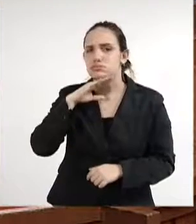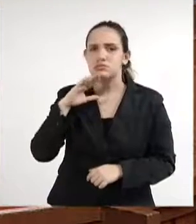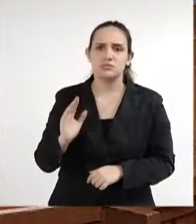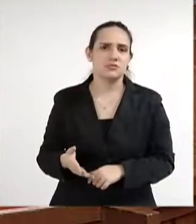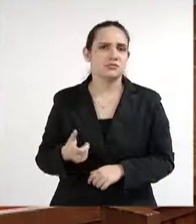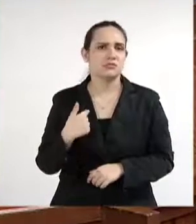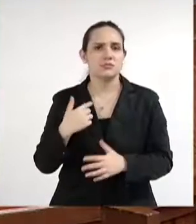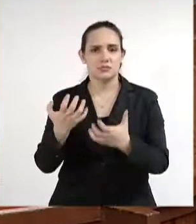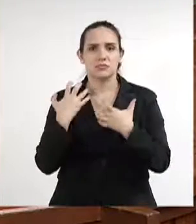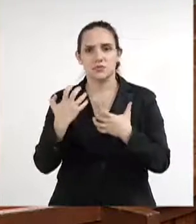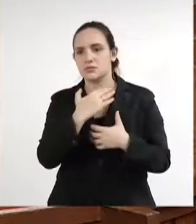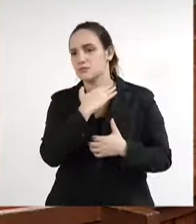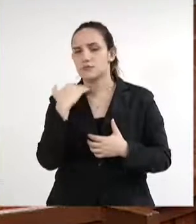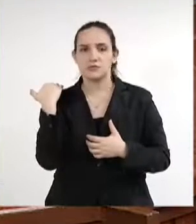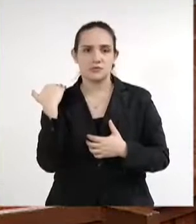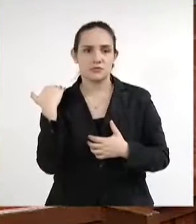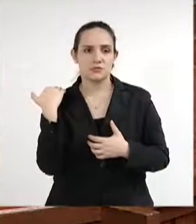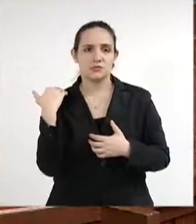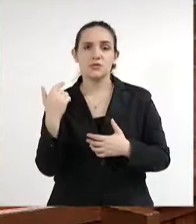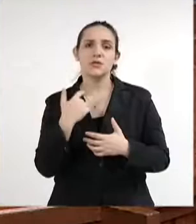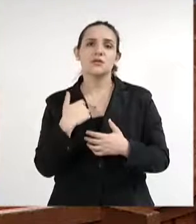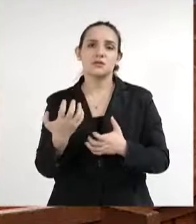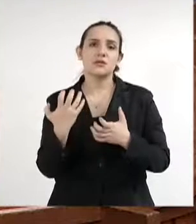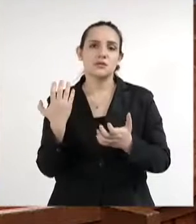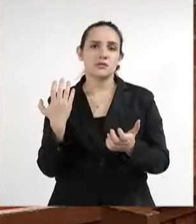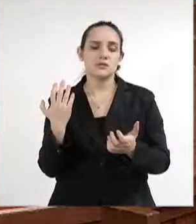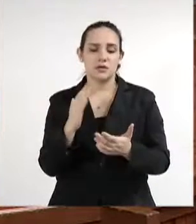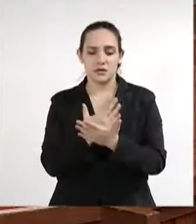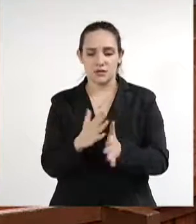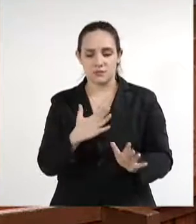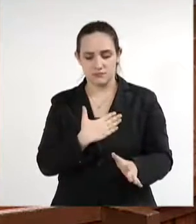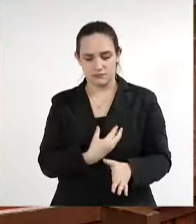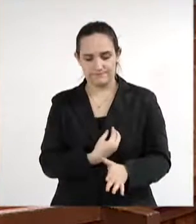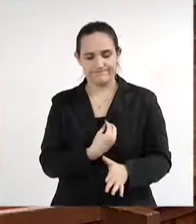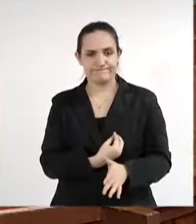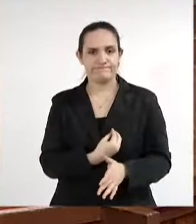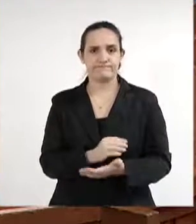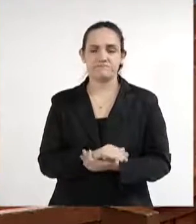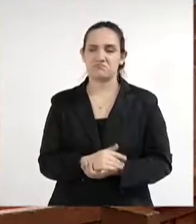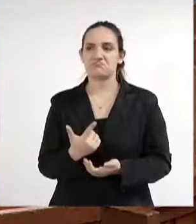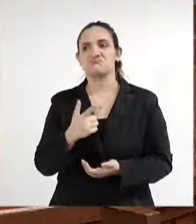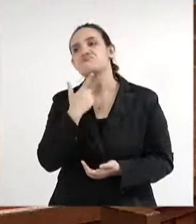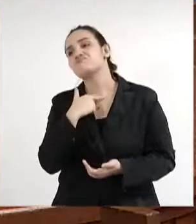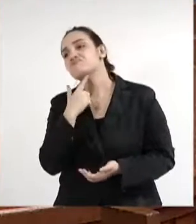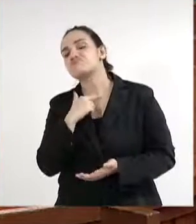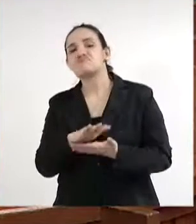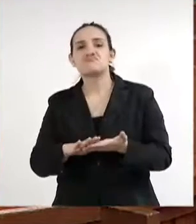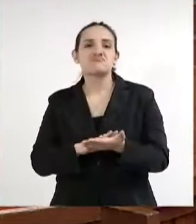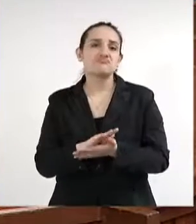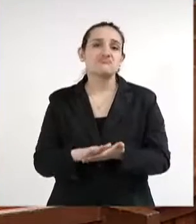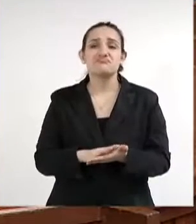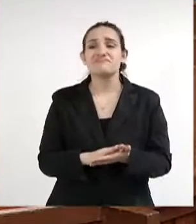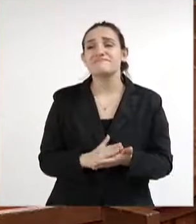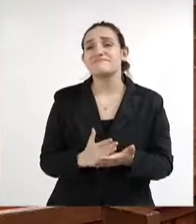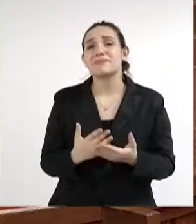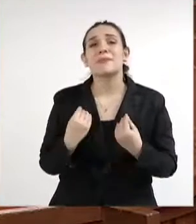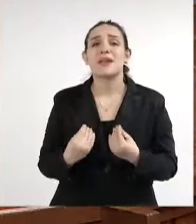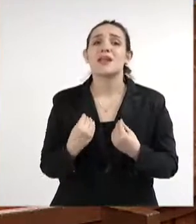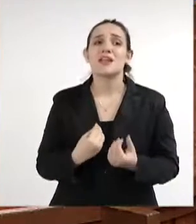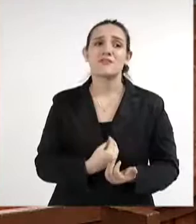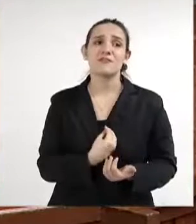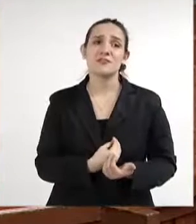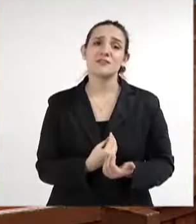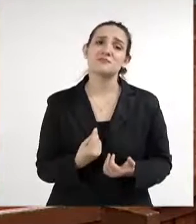eu quero morrer, eu quero dar fim à minha vida, nada mais tem graça, não tem sentido para mim